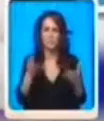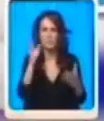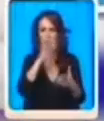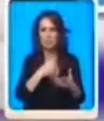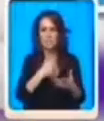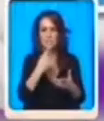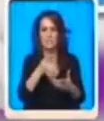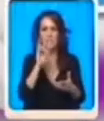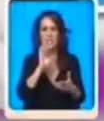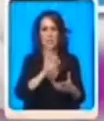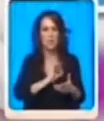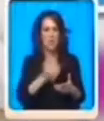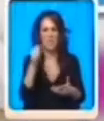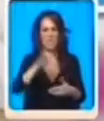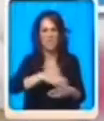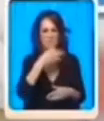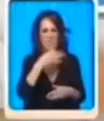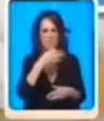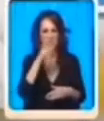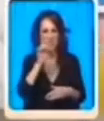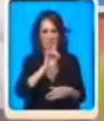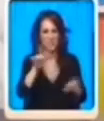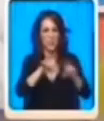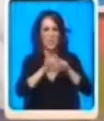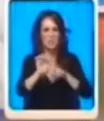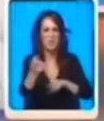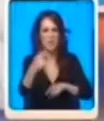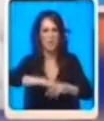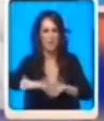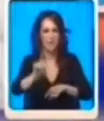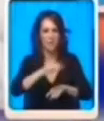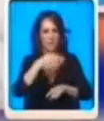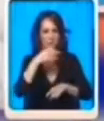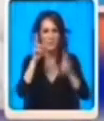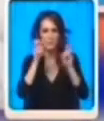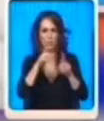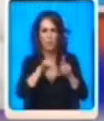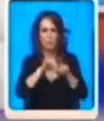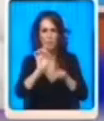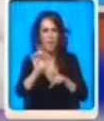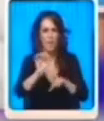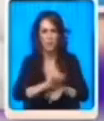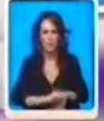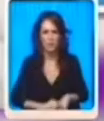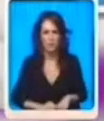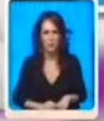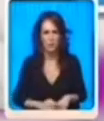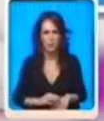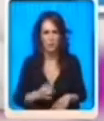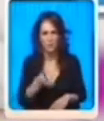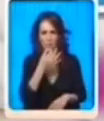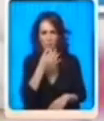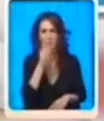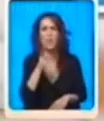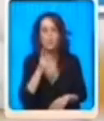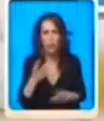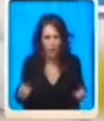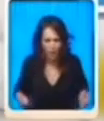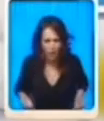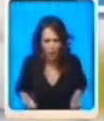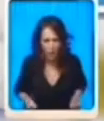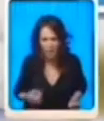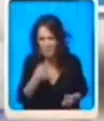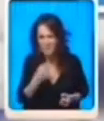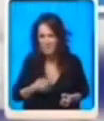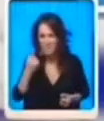se eu lhe disser que a senhora não veio cá nada para falar do seu irmão? Não. Não. Eu também vou lá. Porque... Então, não, a senhora